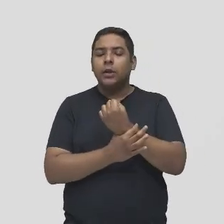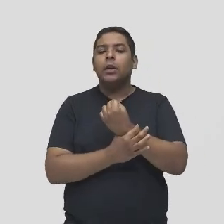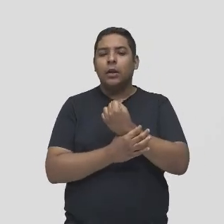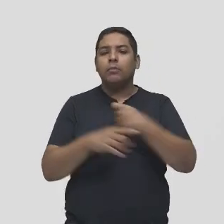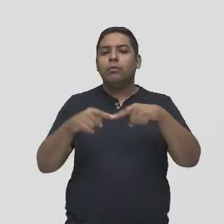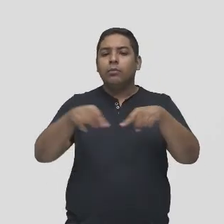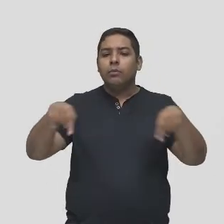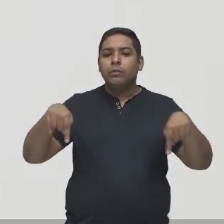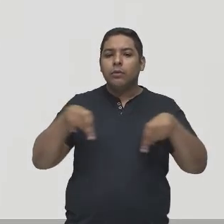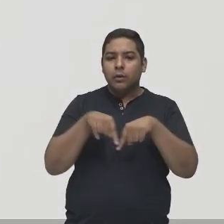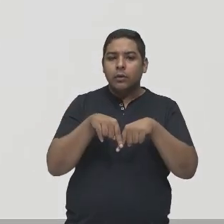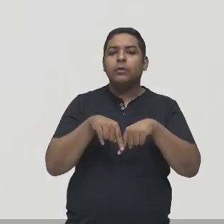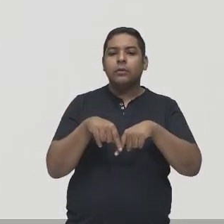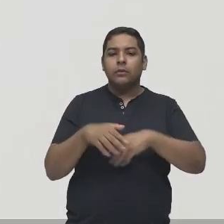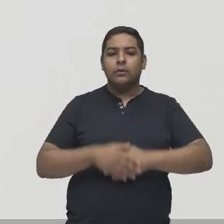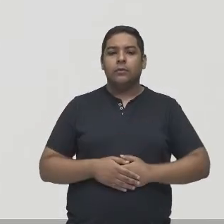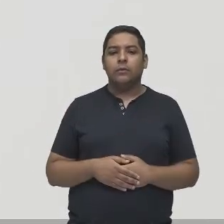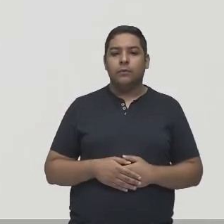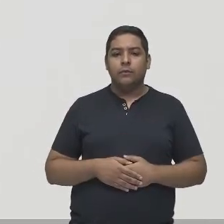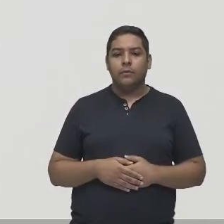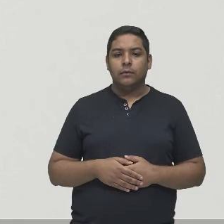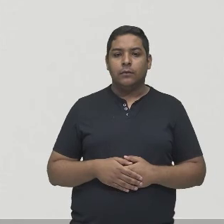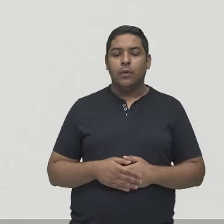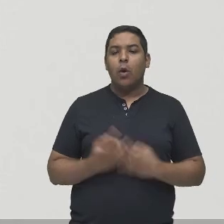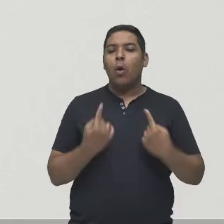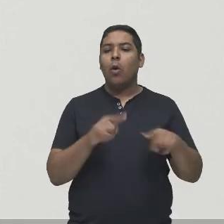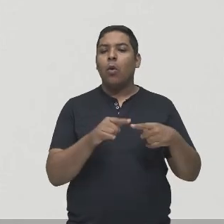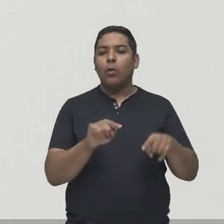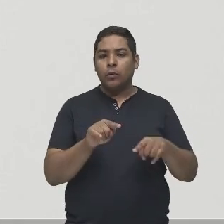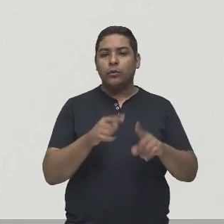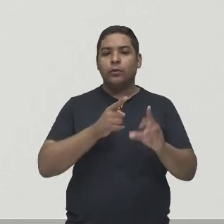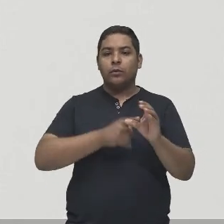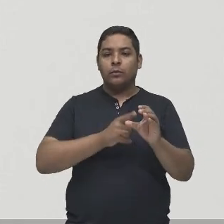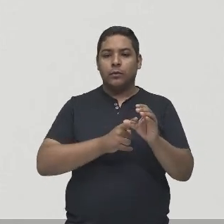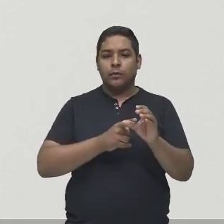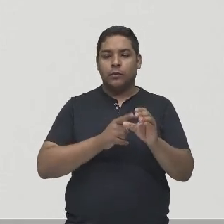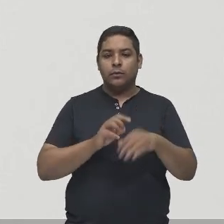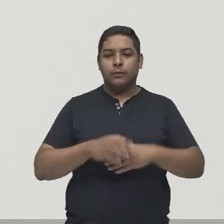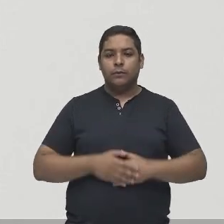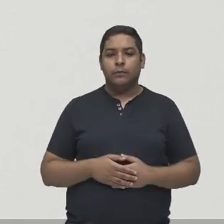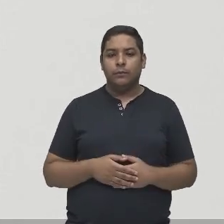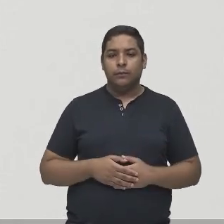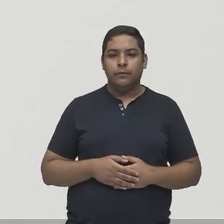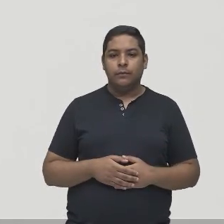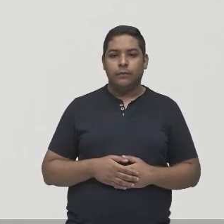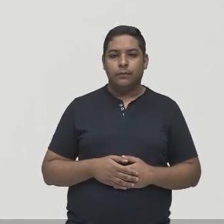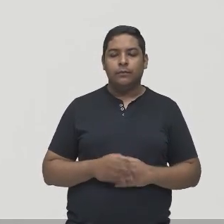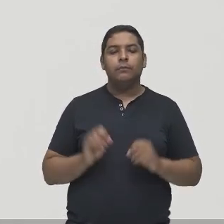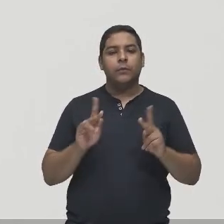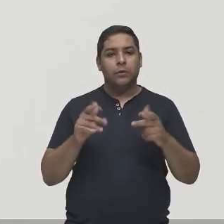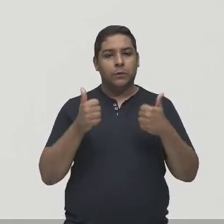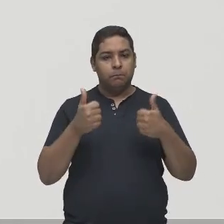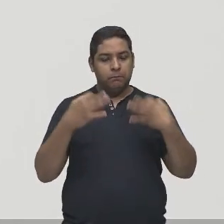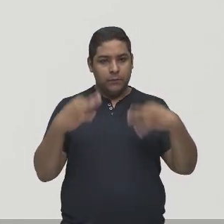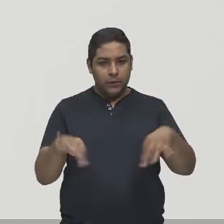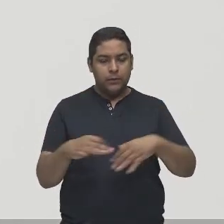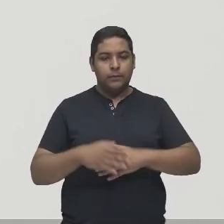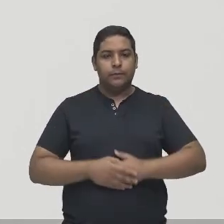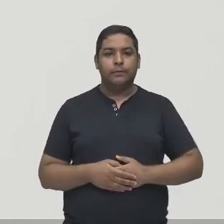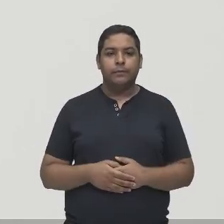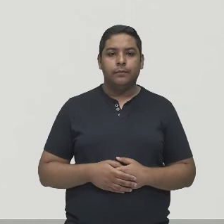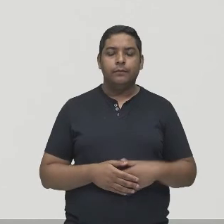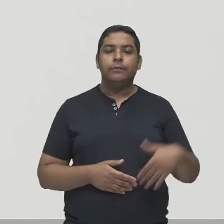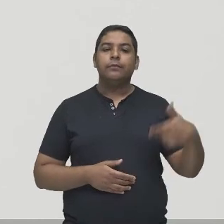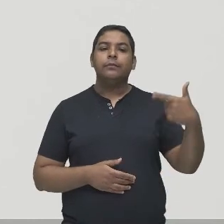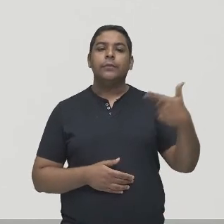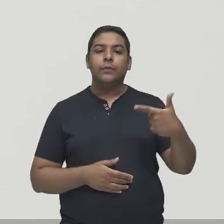político dos comunistas. Correto, gente. Tá ok essa descrição sobre o fascismo.